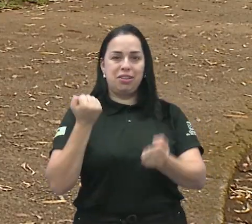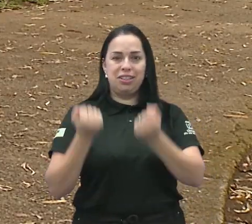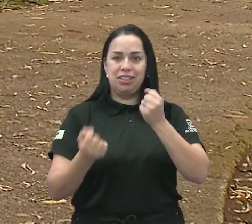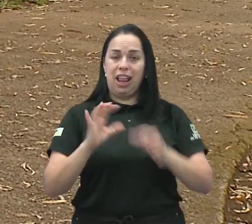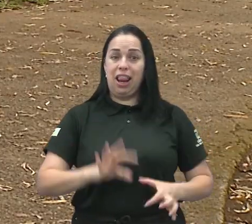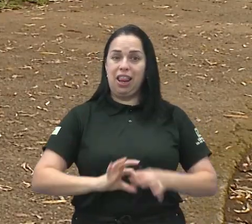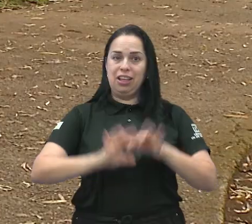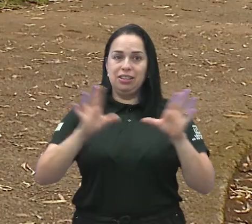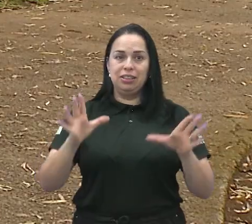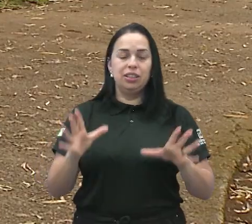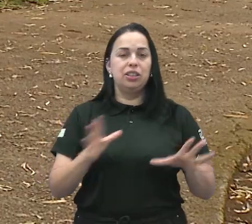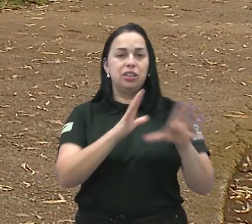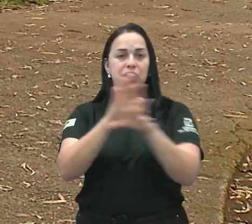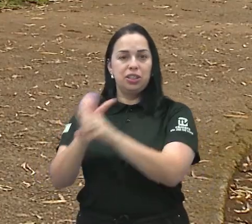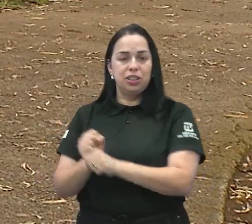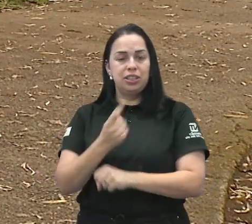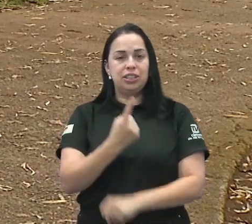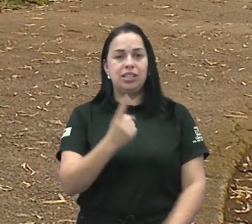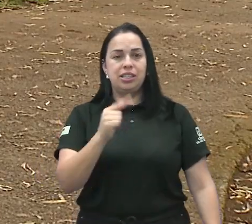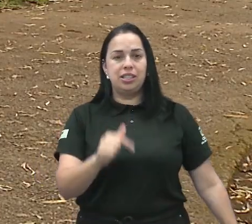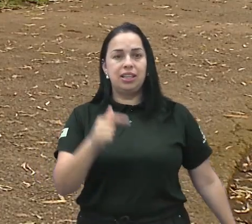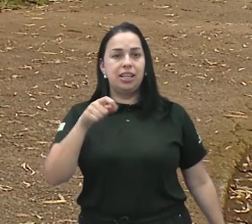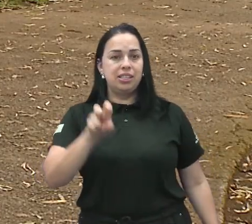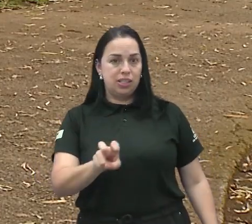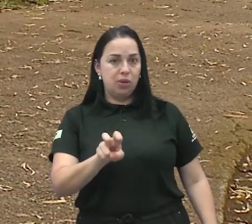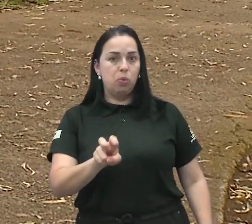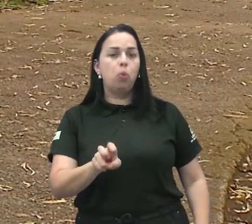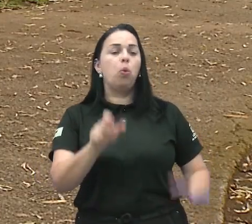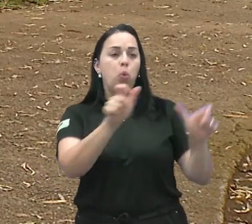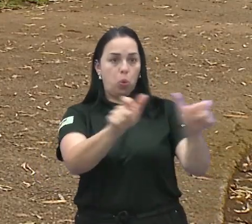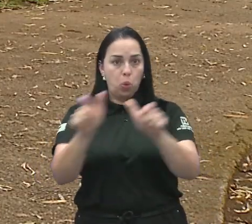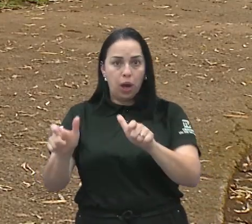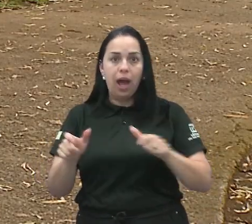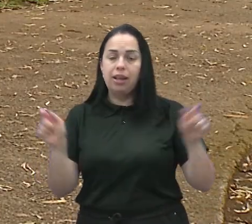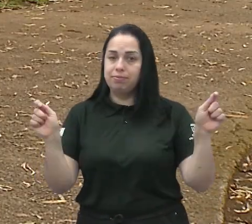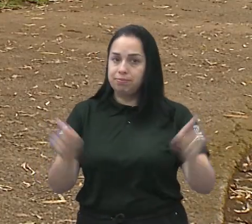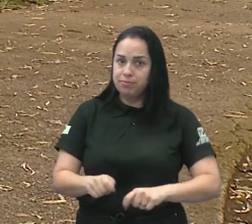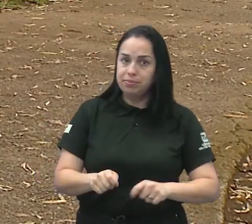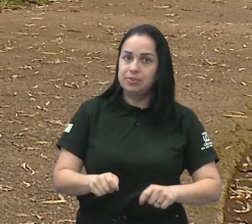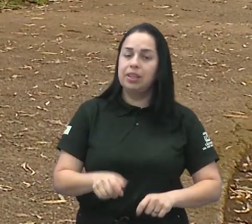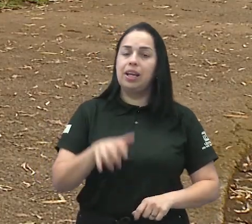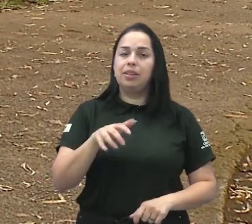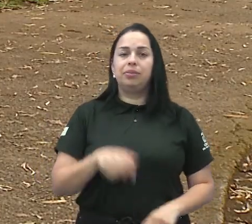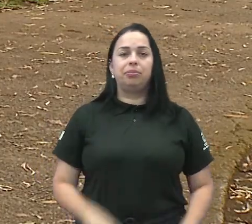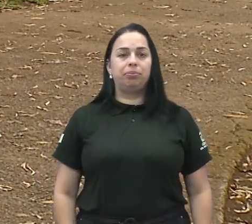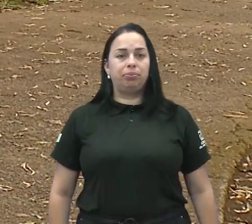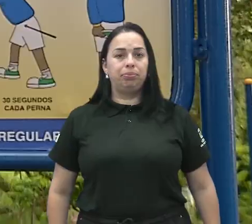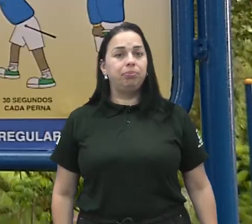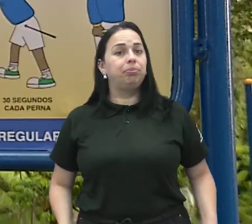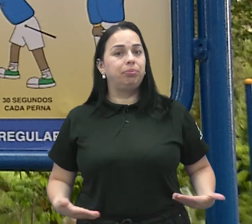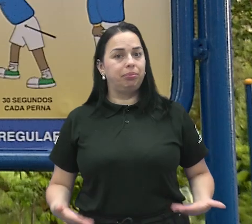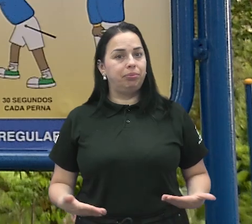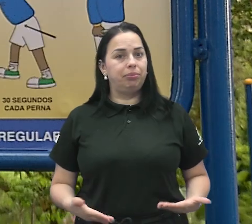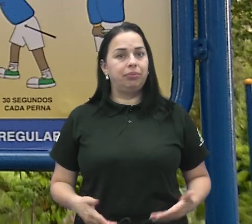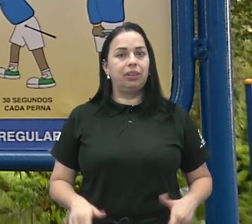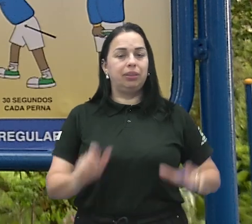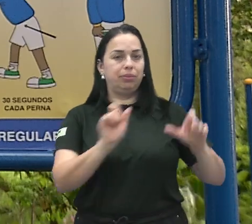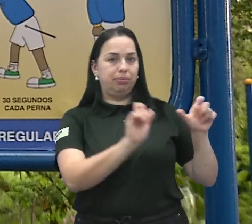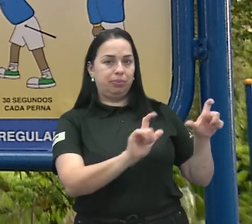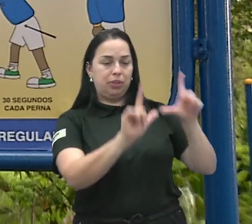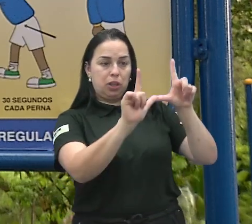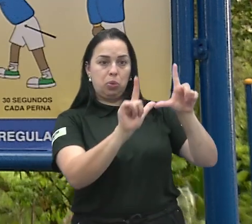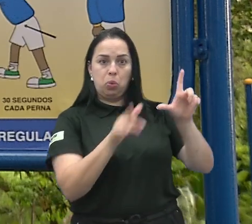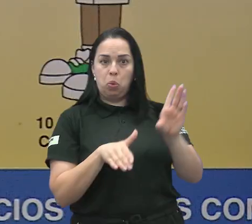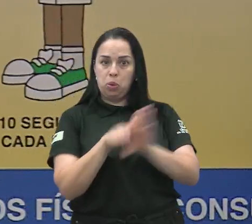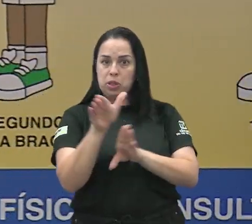ar livre. São ao todo 175 espaços como esse daqui, espalhados por toda a cidade. Esses adesivos